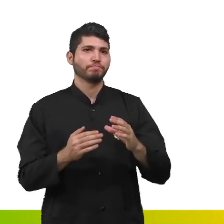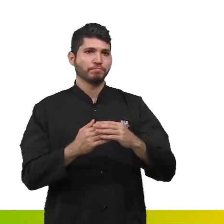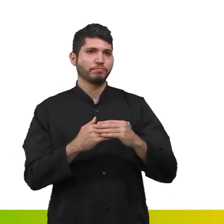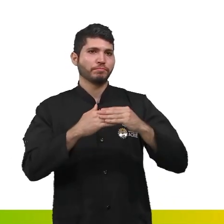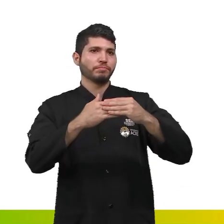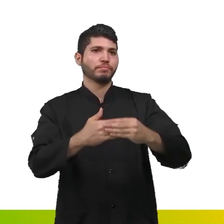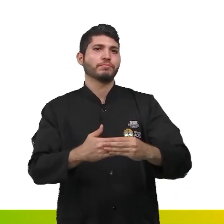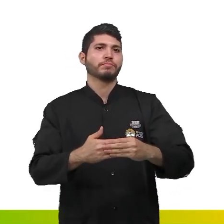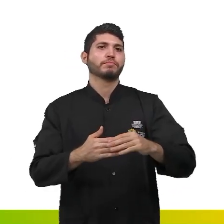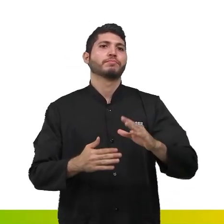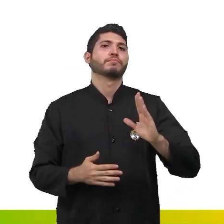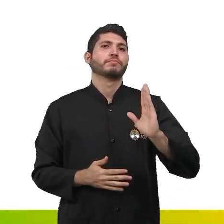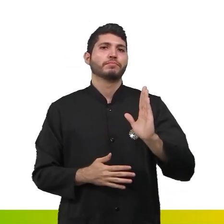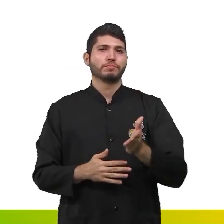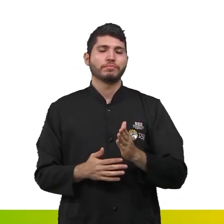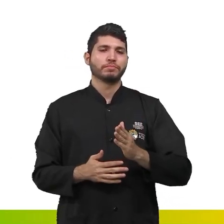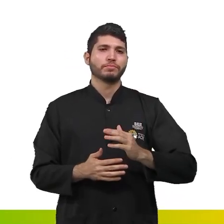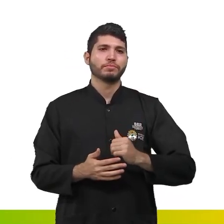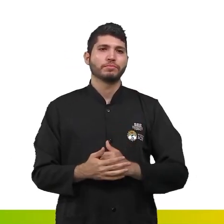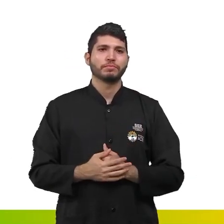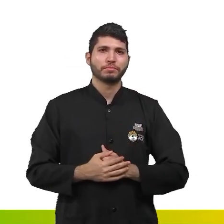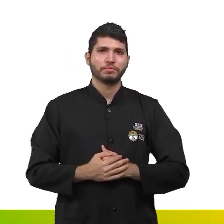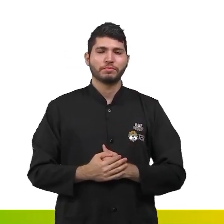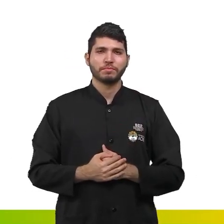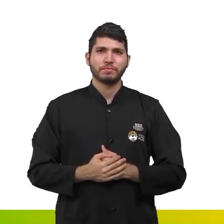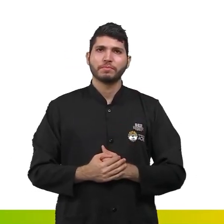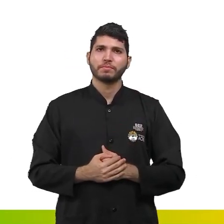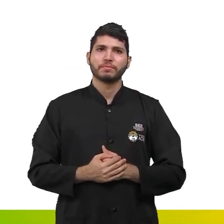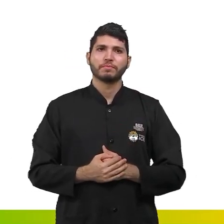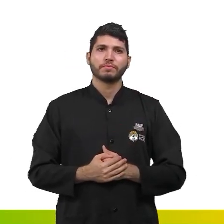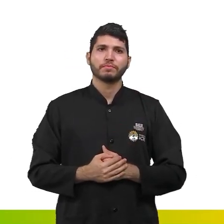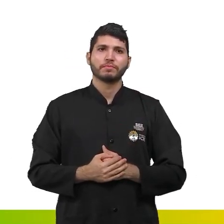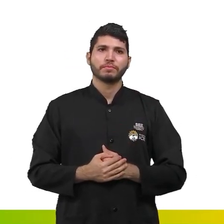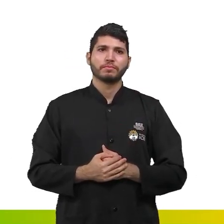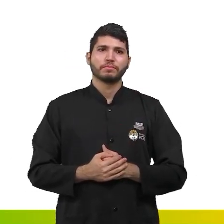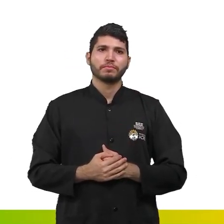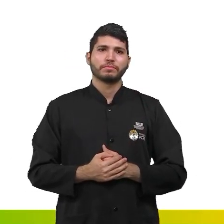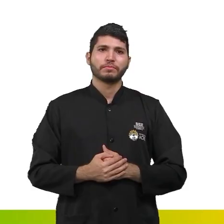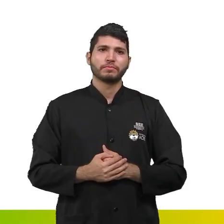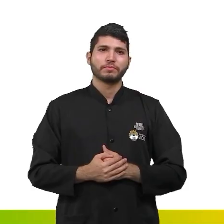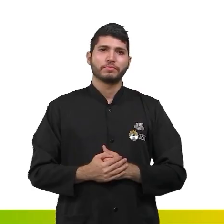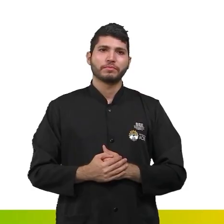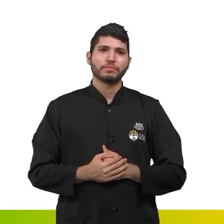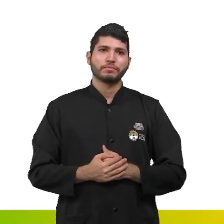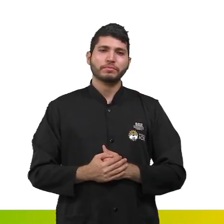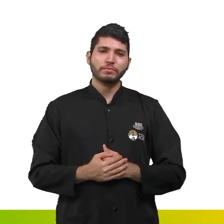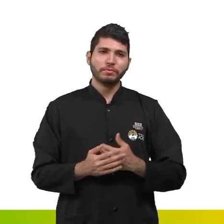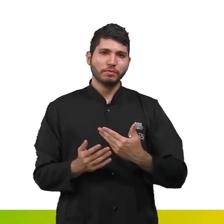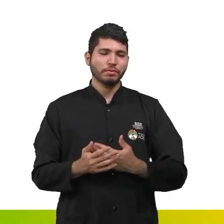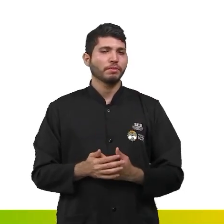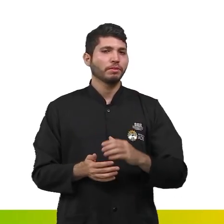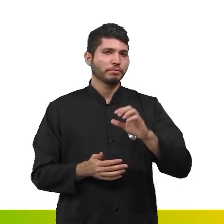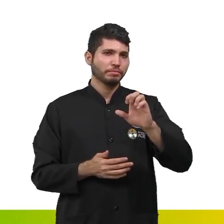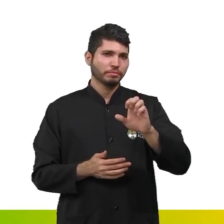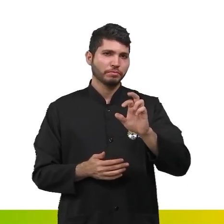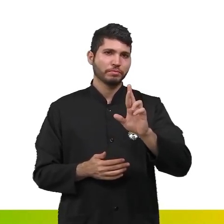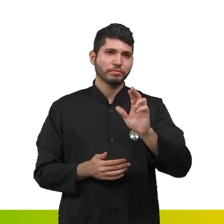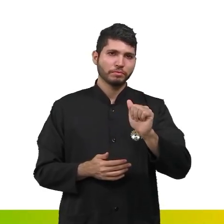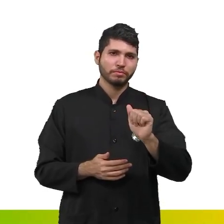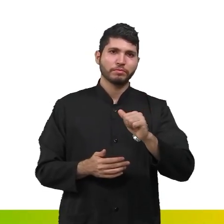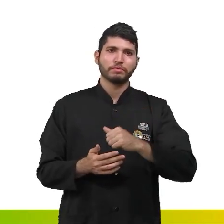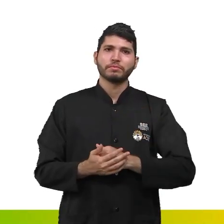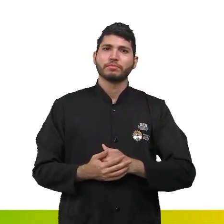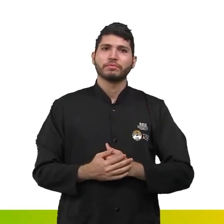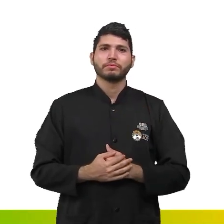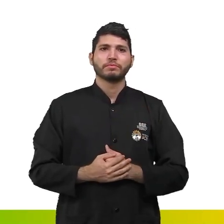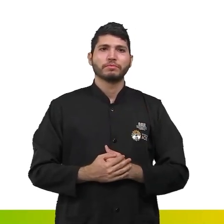vivir, já foi. Então, sua madre era enfermeira. Então, o verbo